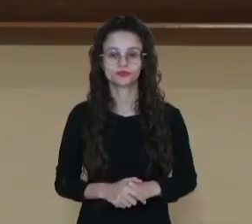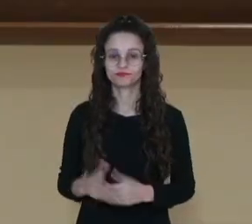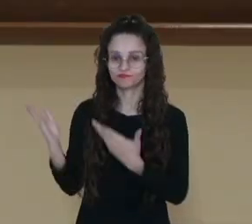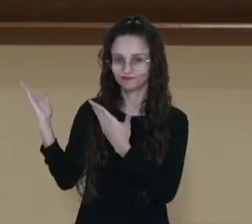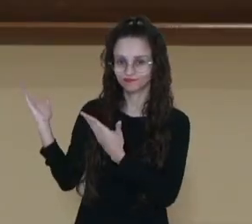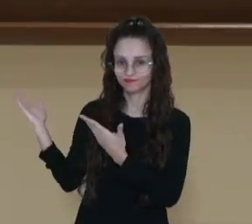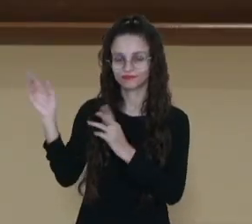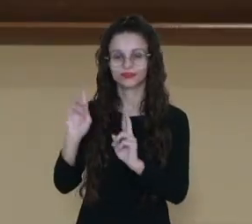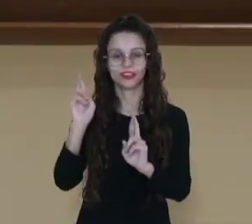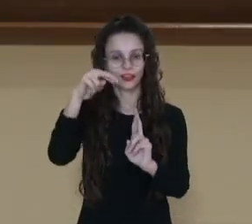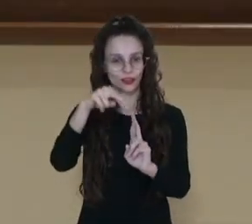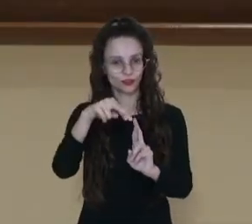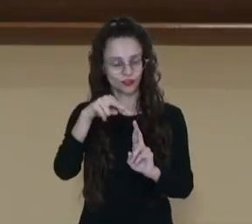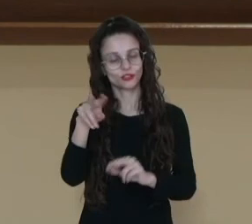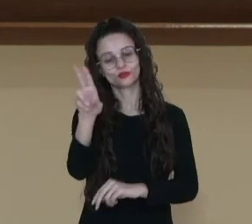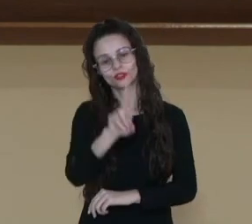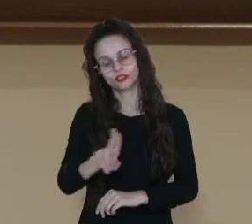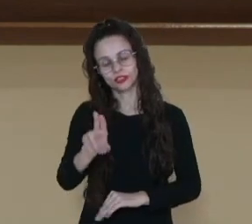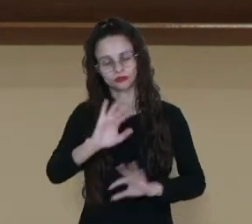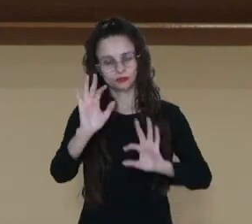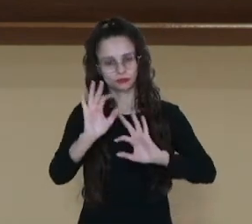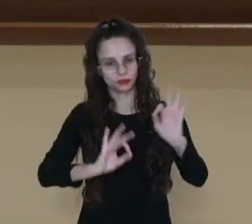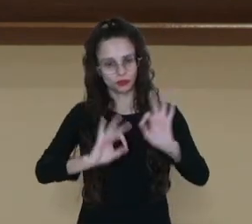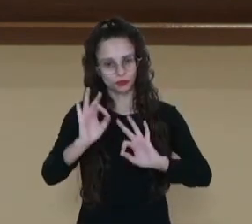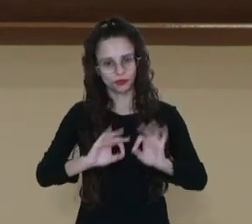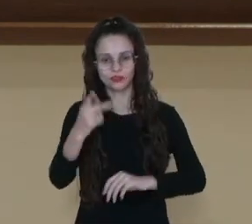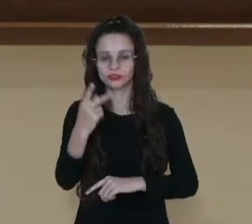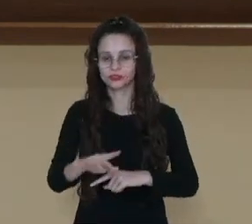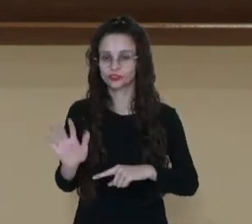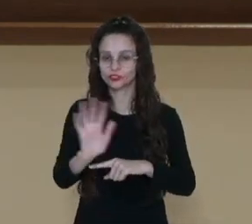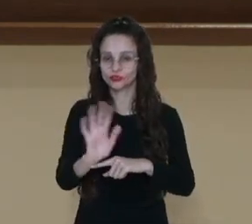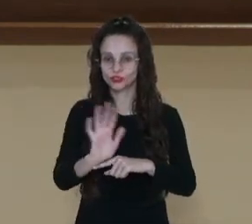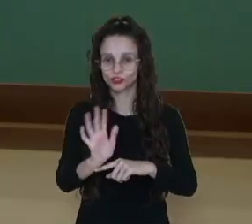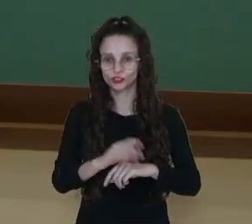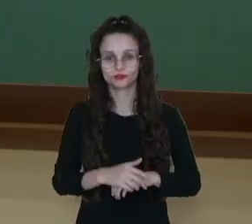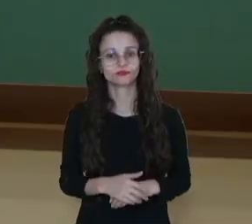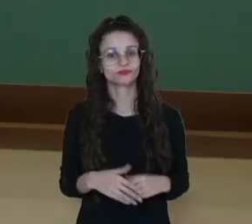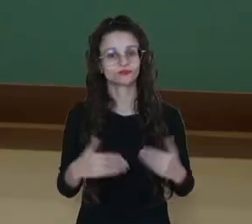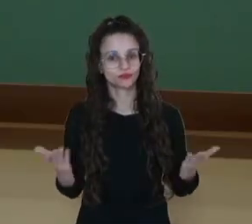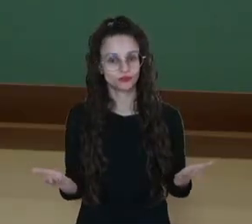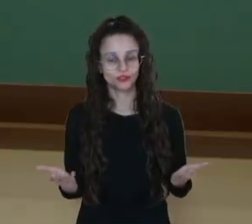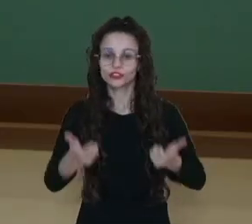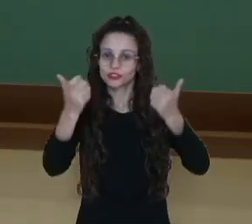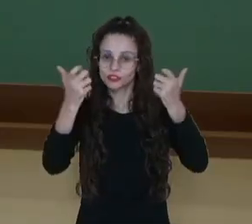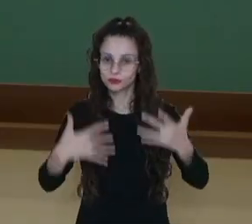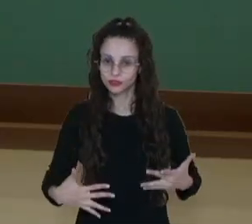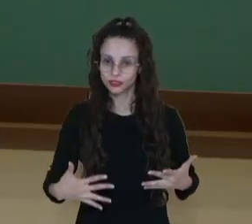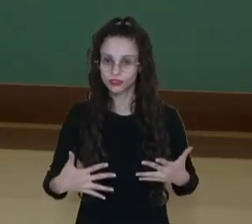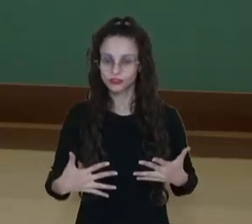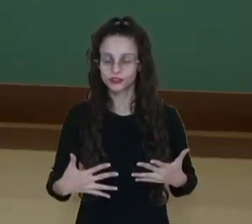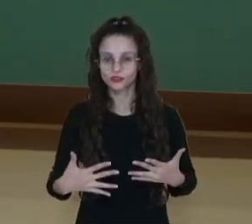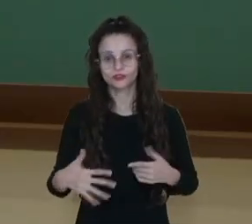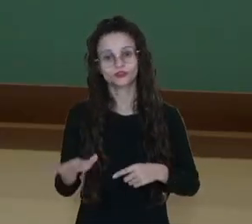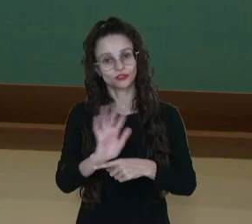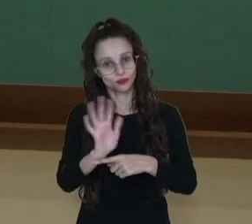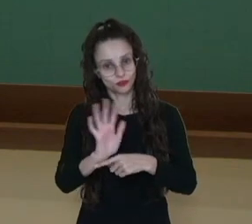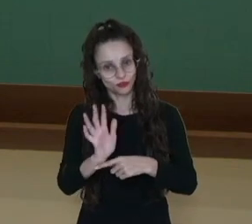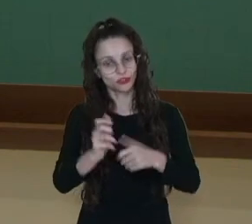Essas foram as referências utilizadas para a produção deste vídeo. E nós falamos sobre, neste vídeo